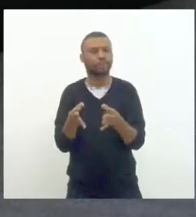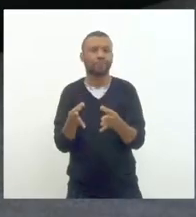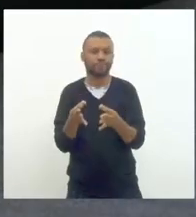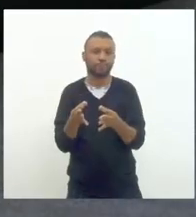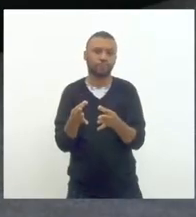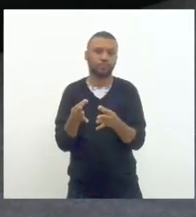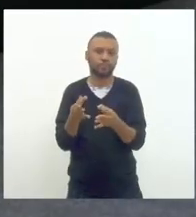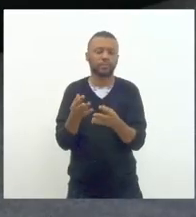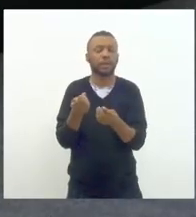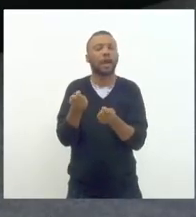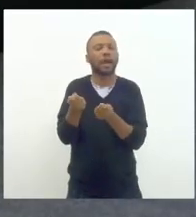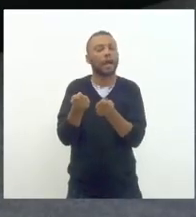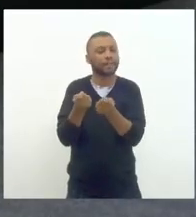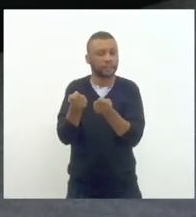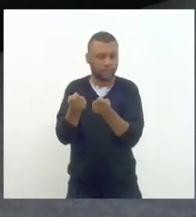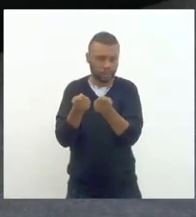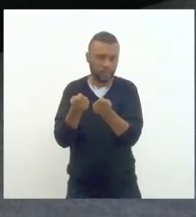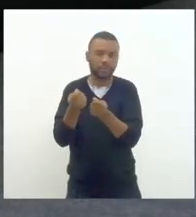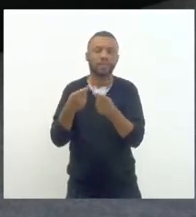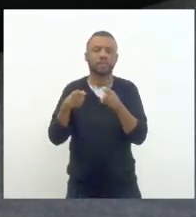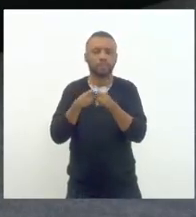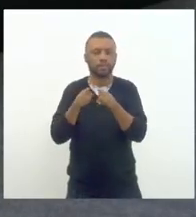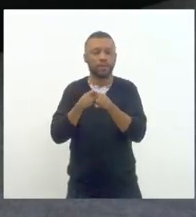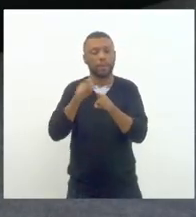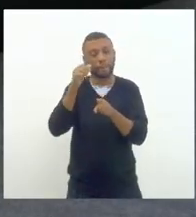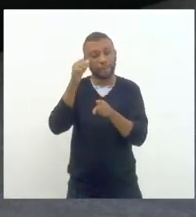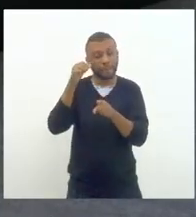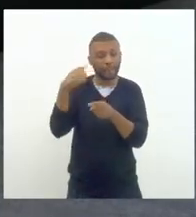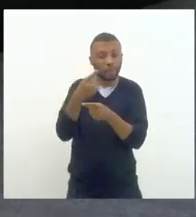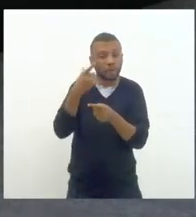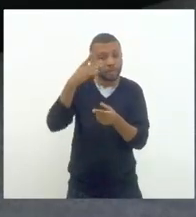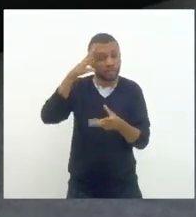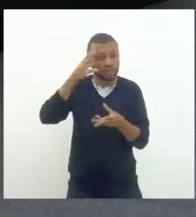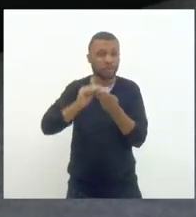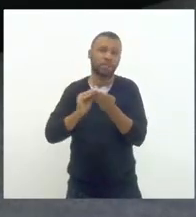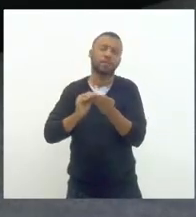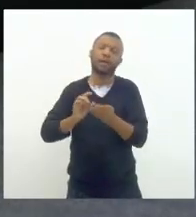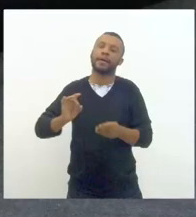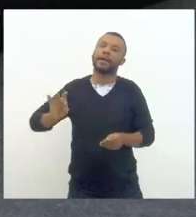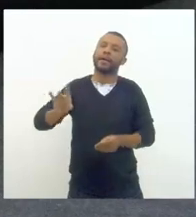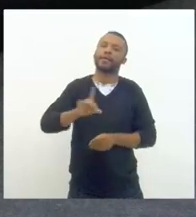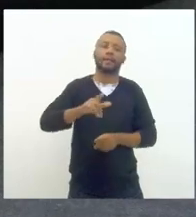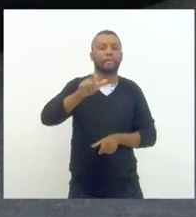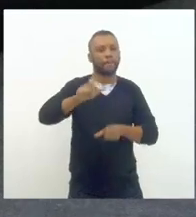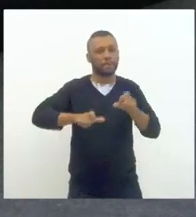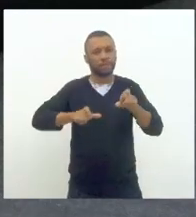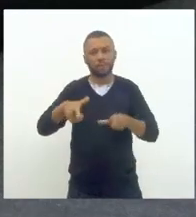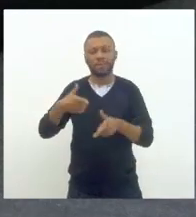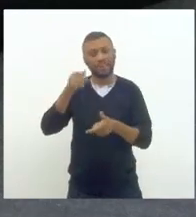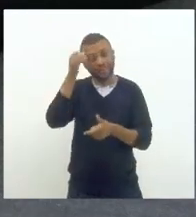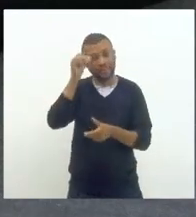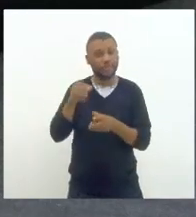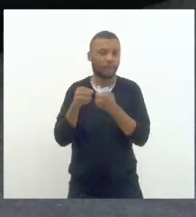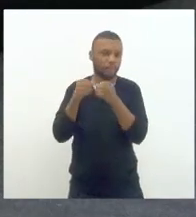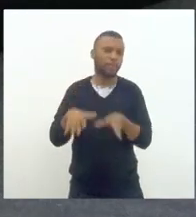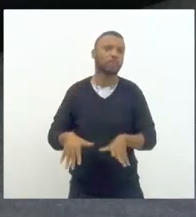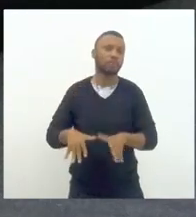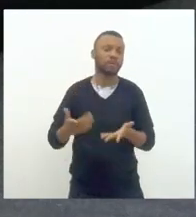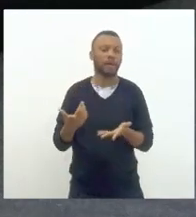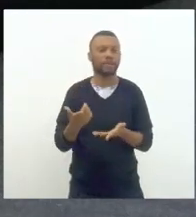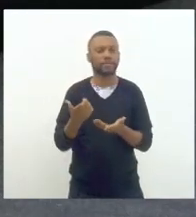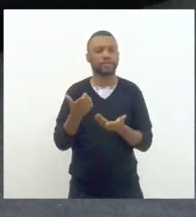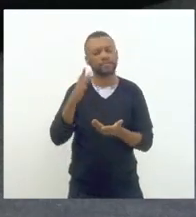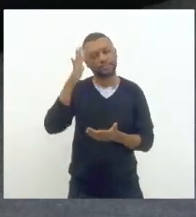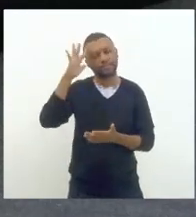com muita cadência, na verdade é essa, para que a gente possa entender como que cada pessoa não fique prejudicada por uma lei que foi aprovada. E uma provocação que eu faço